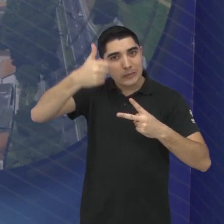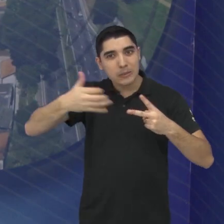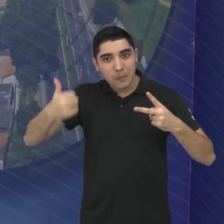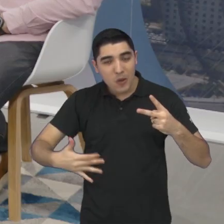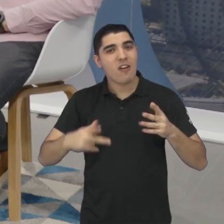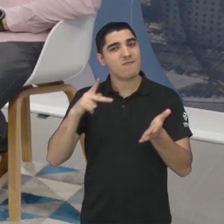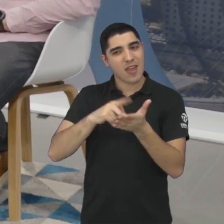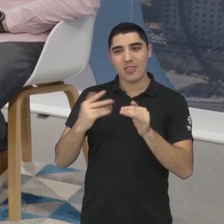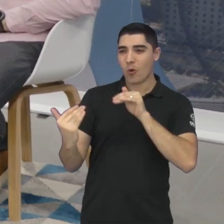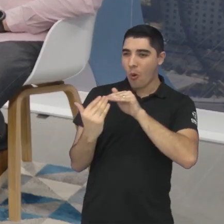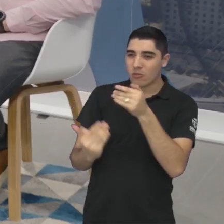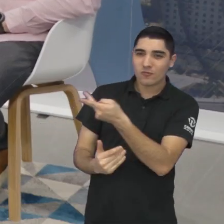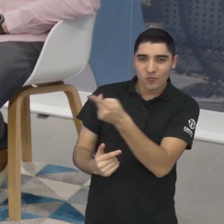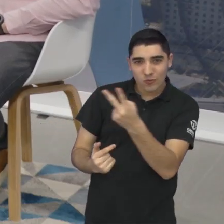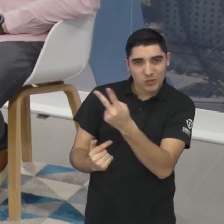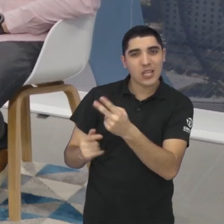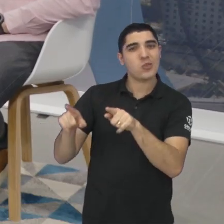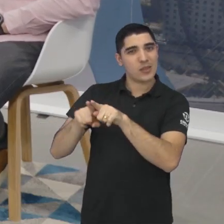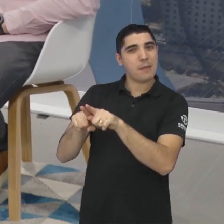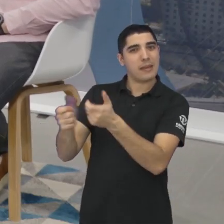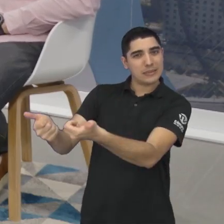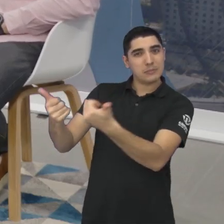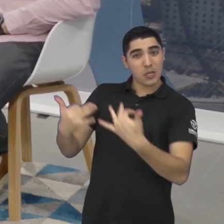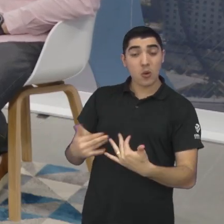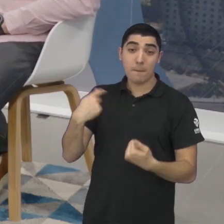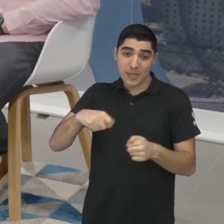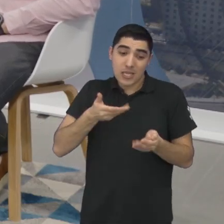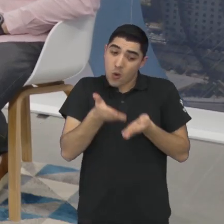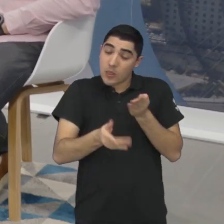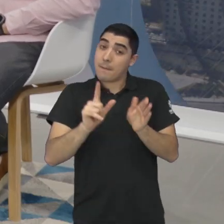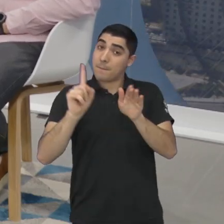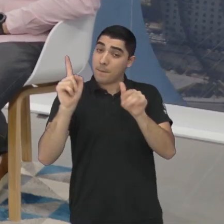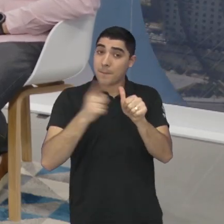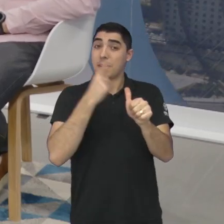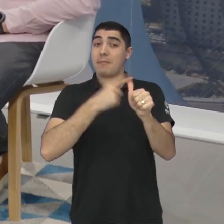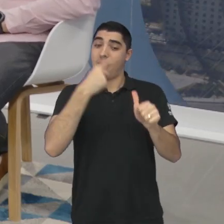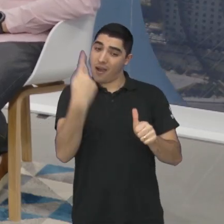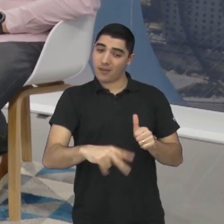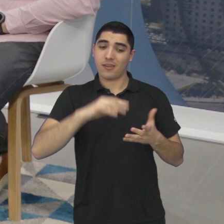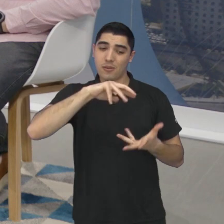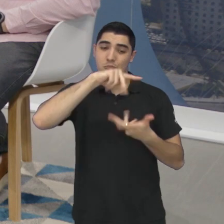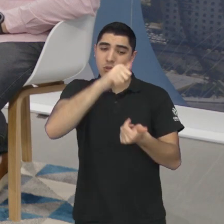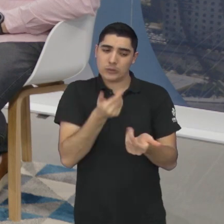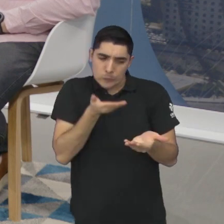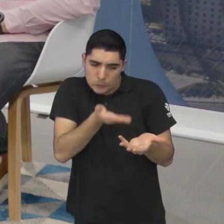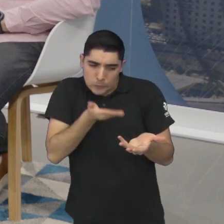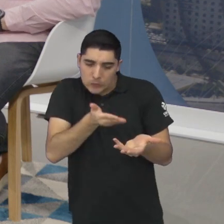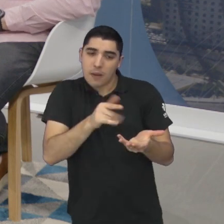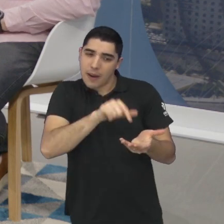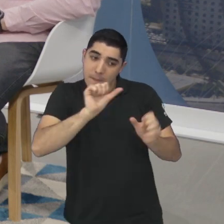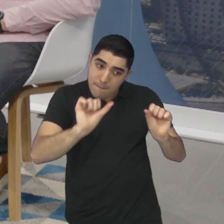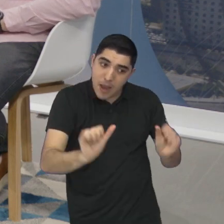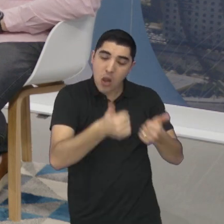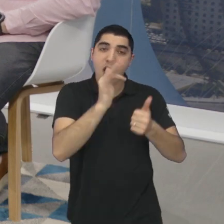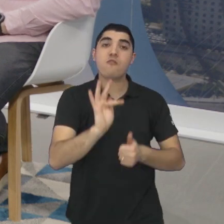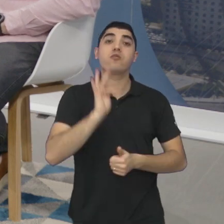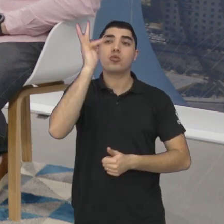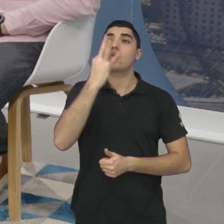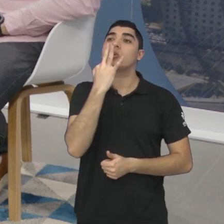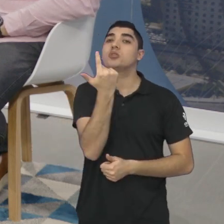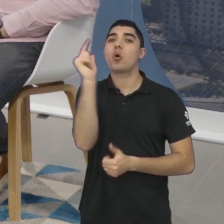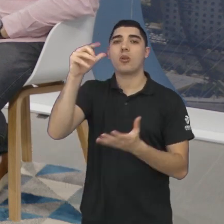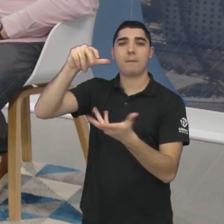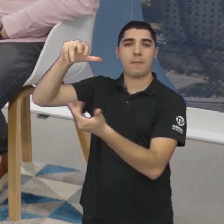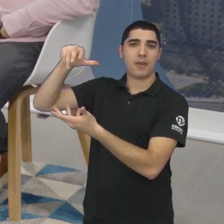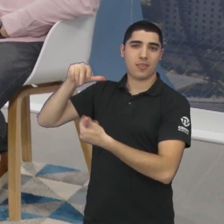vocês falaram, né? Assim, a gente precisa primeiro cuidar aqui do nosso espaço, do nosso habitat, para a gente pensar nessa